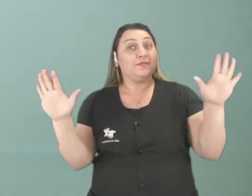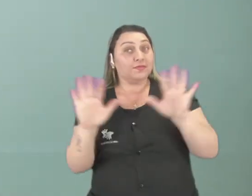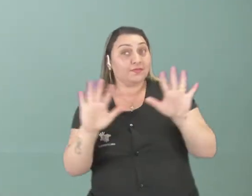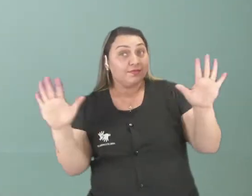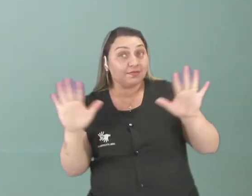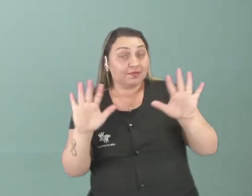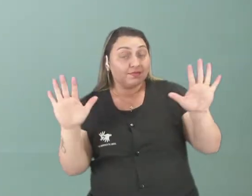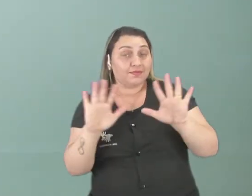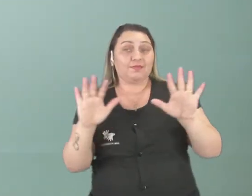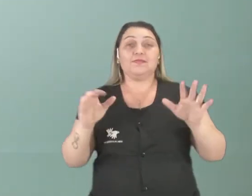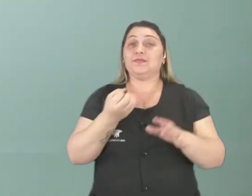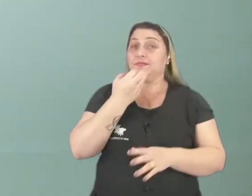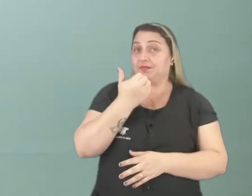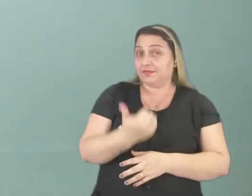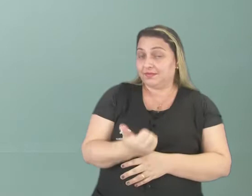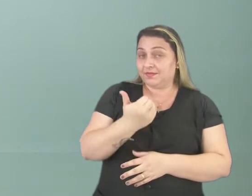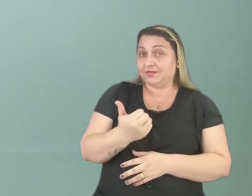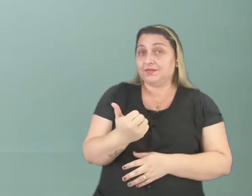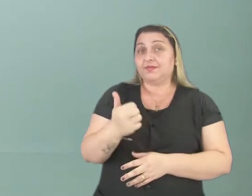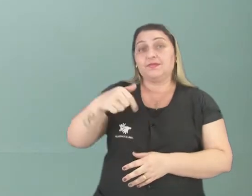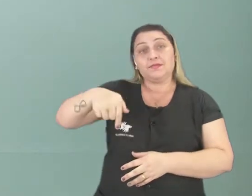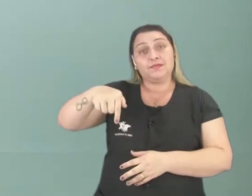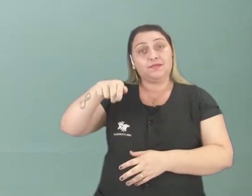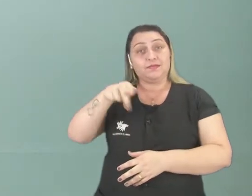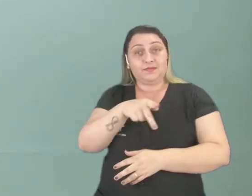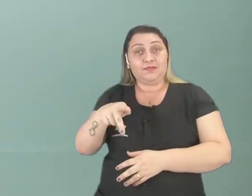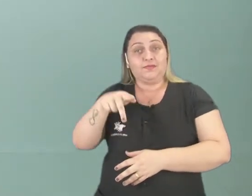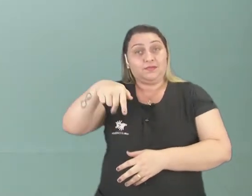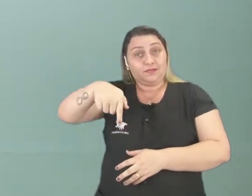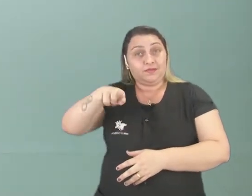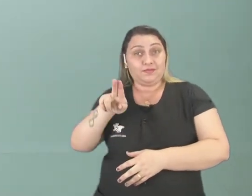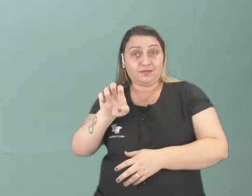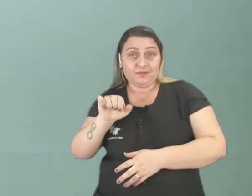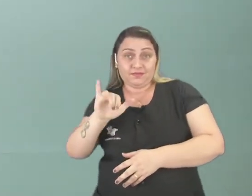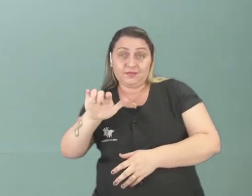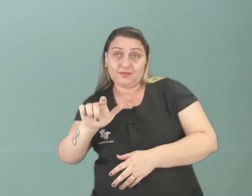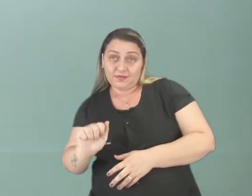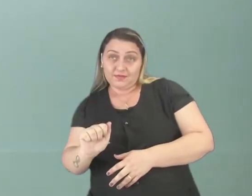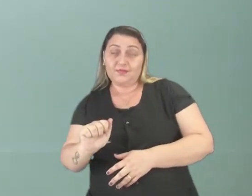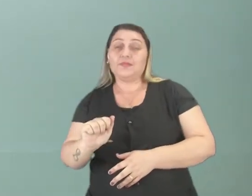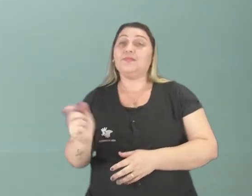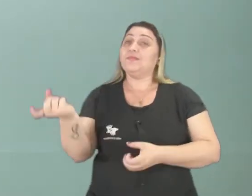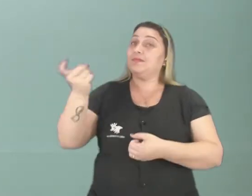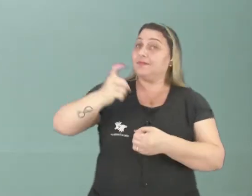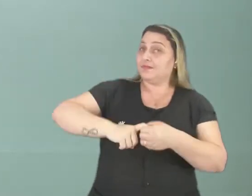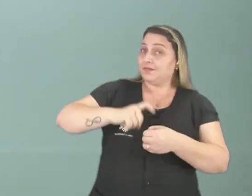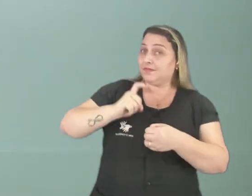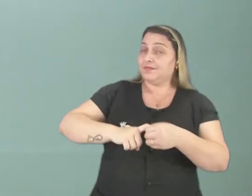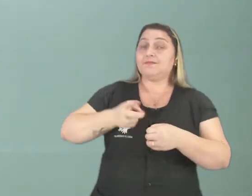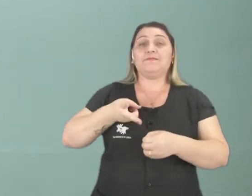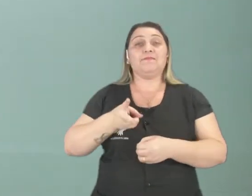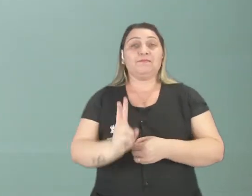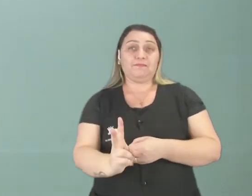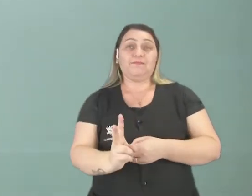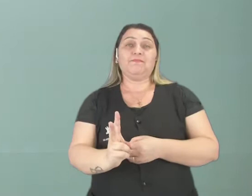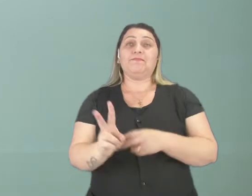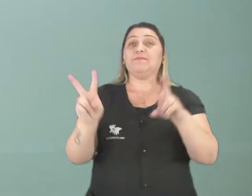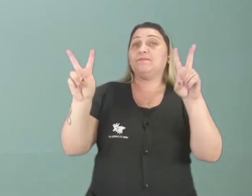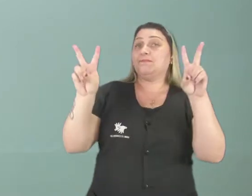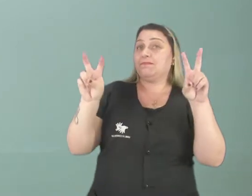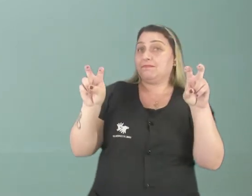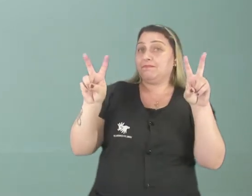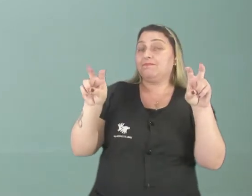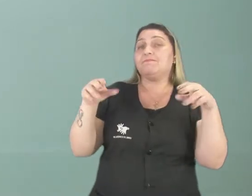Olá, pessoal, tudo bem? Sou a professora Keila Batista e voltei, né? Para a gente continuar discutindo aí